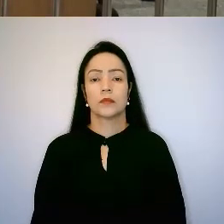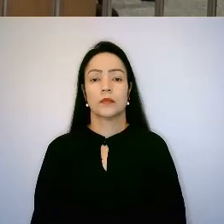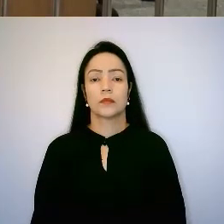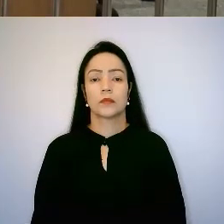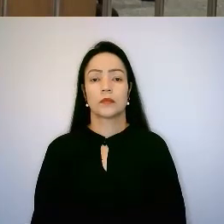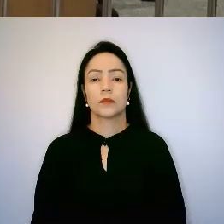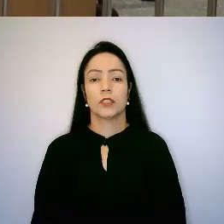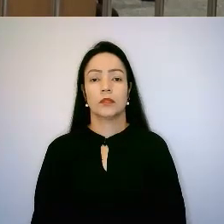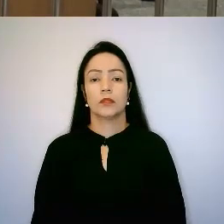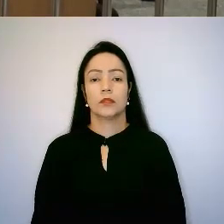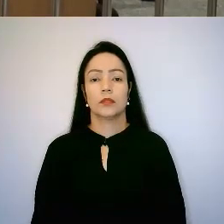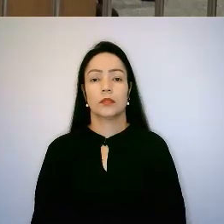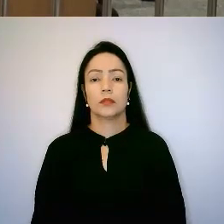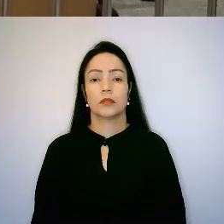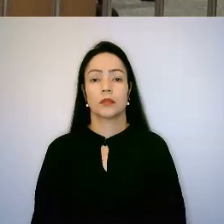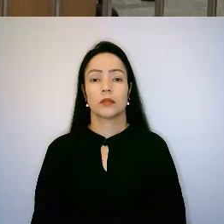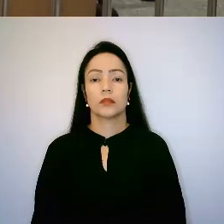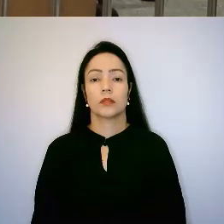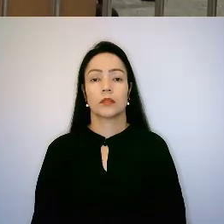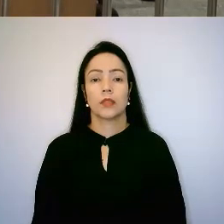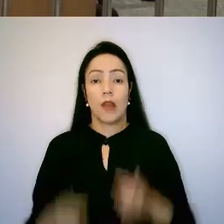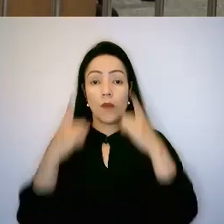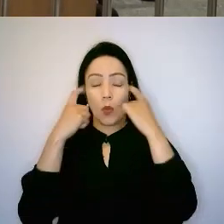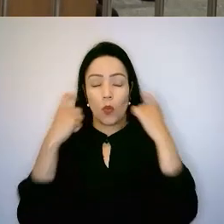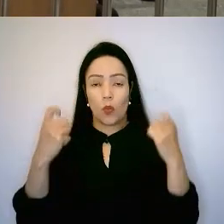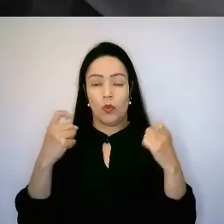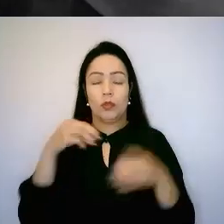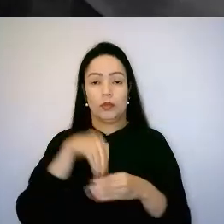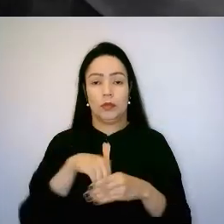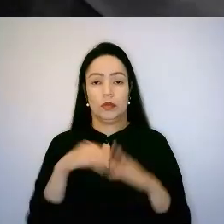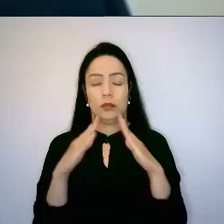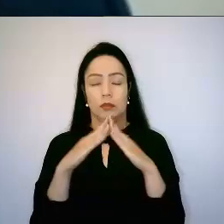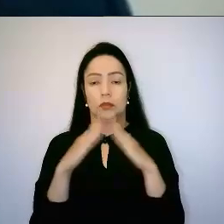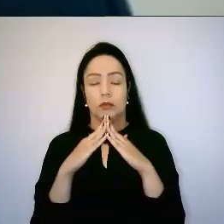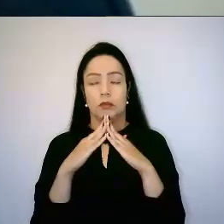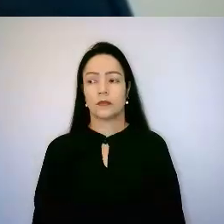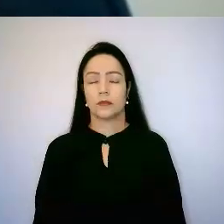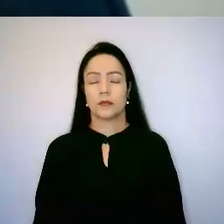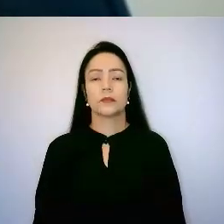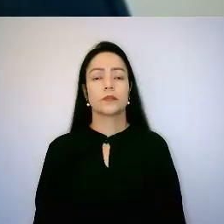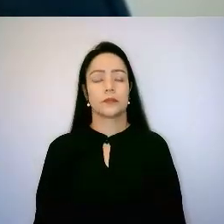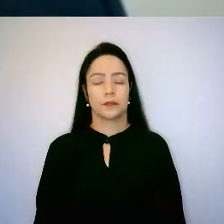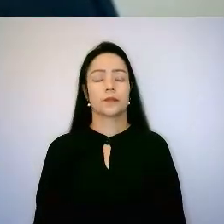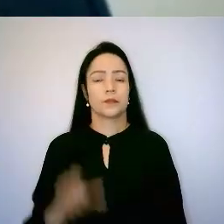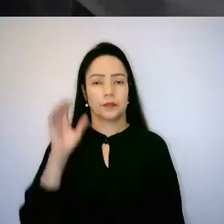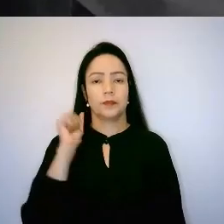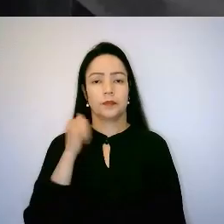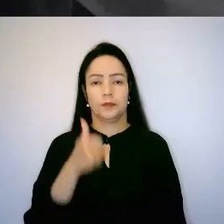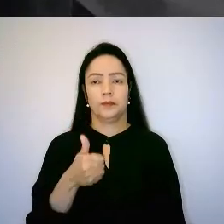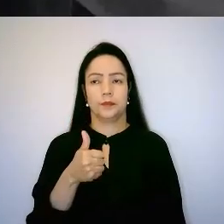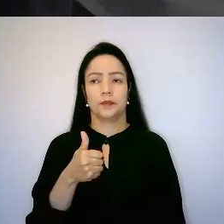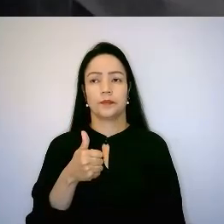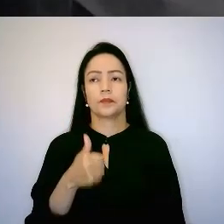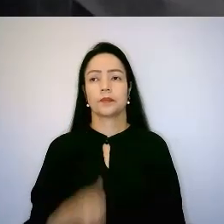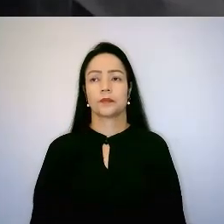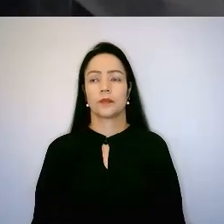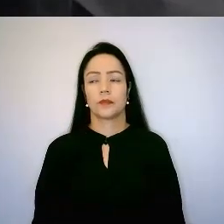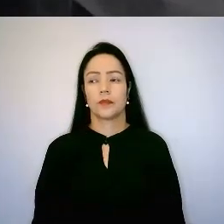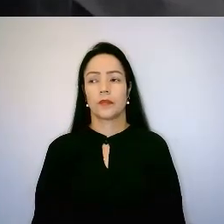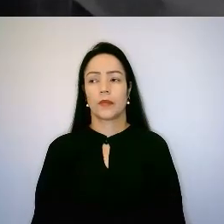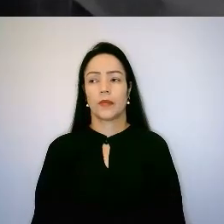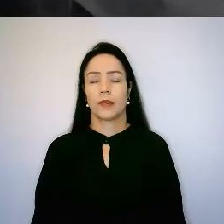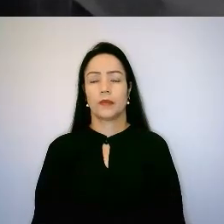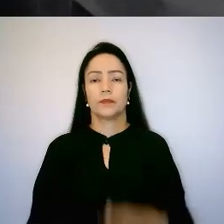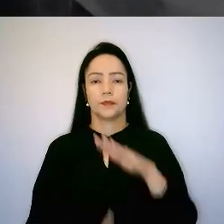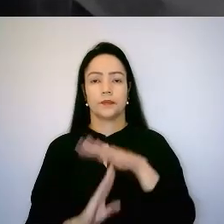violência doméstico violência doméstica Dr Giovanna tá na sala vossa excelência tem até 15